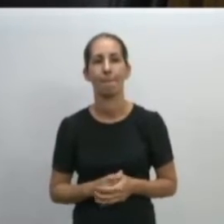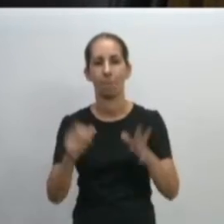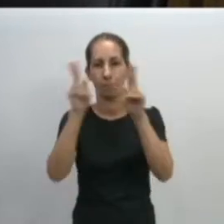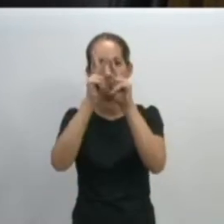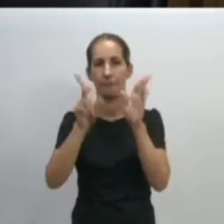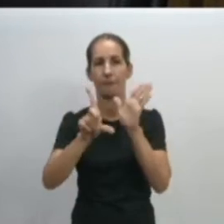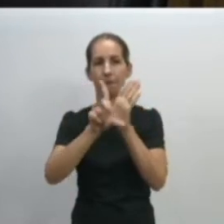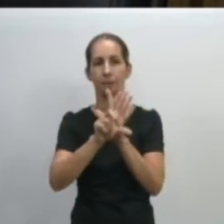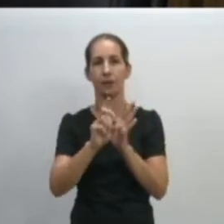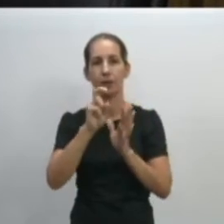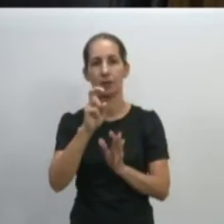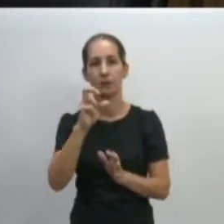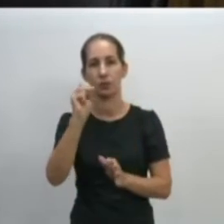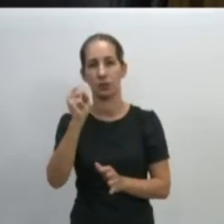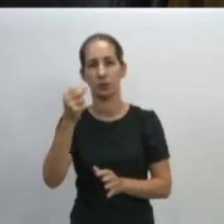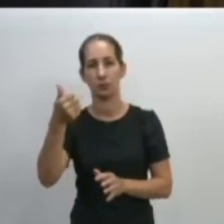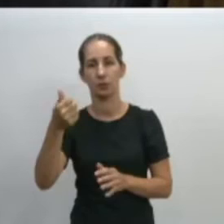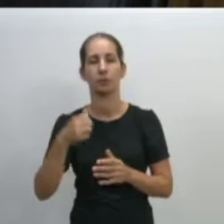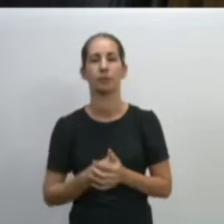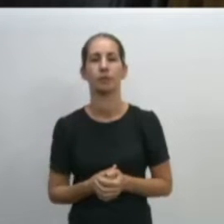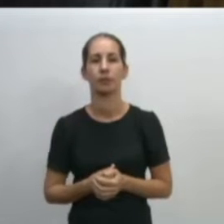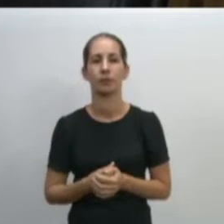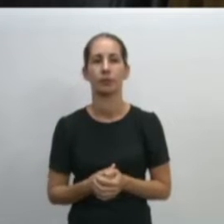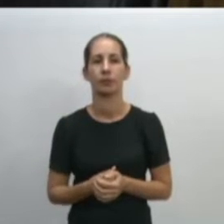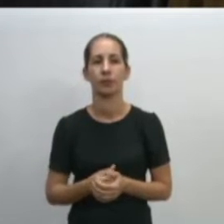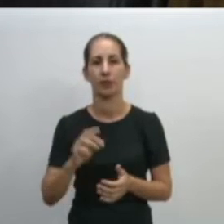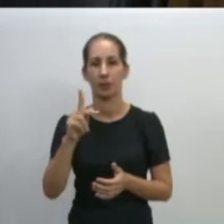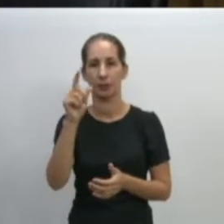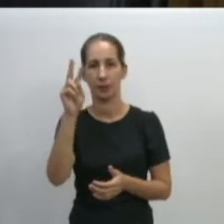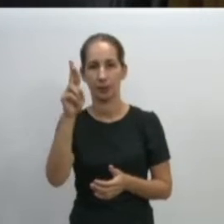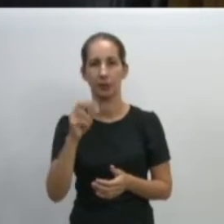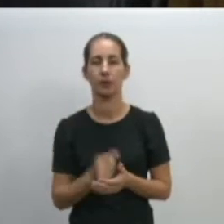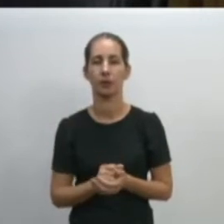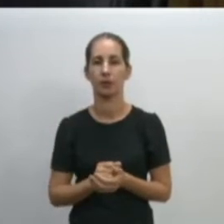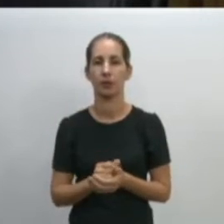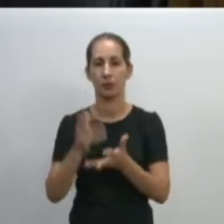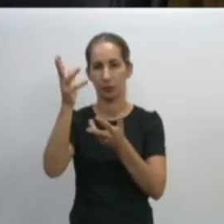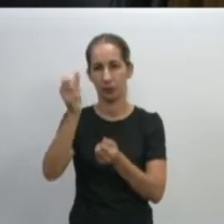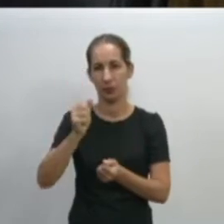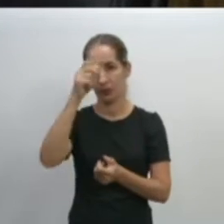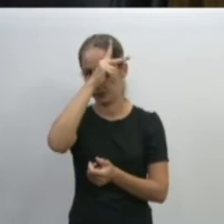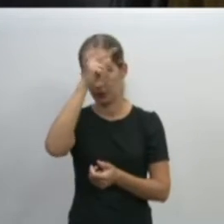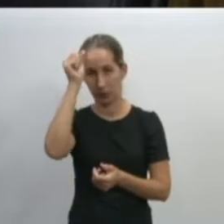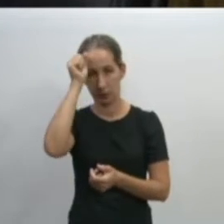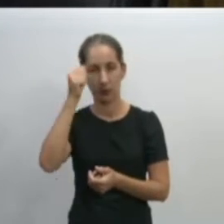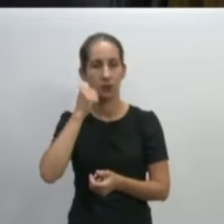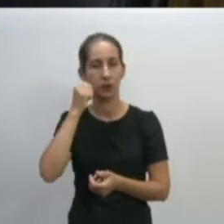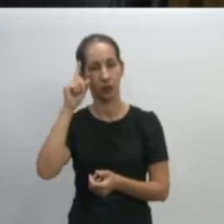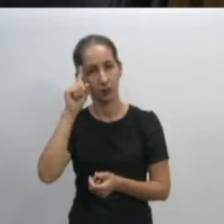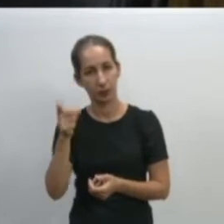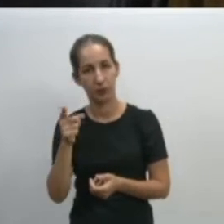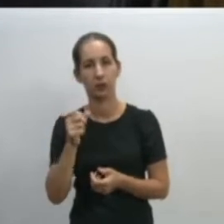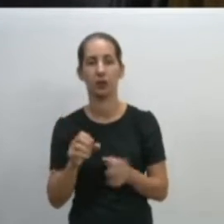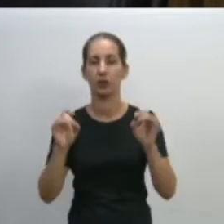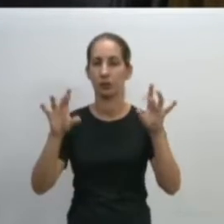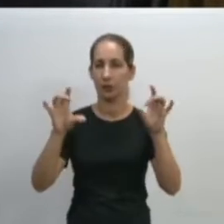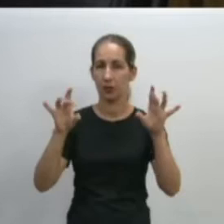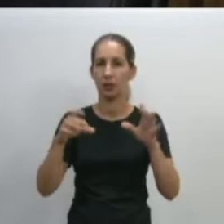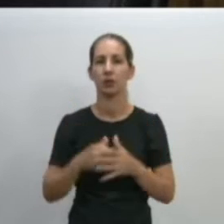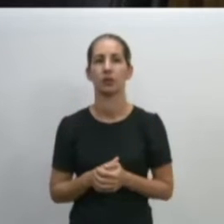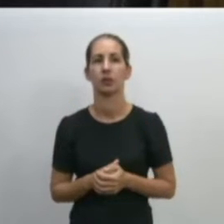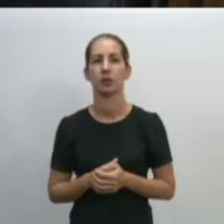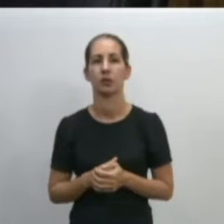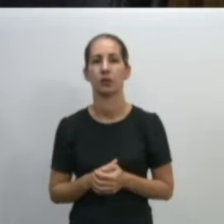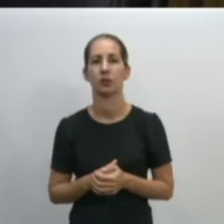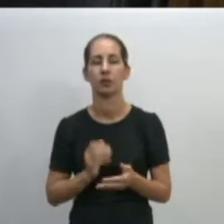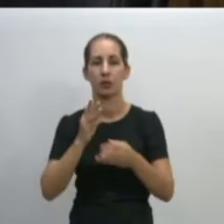Projeto de lei 581, de autoria do vereador Kleber Fernandes, autoriza o Poder Executivo a estabelecer condições especiais para